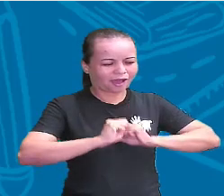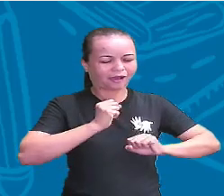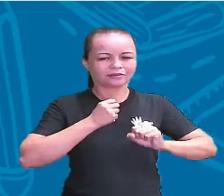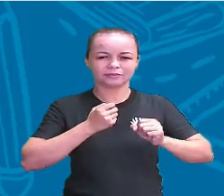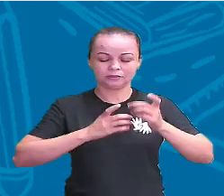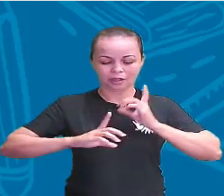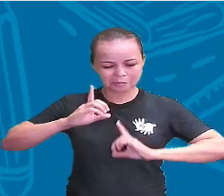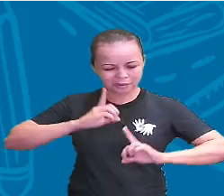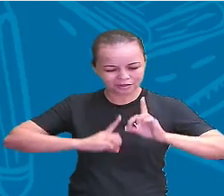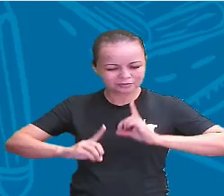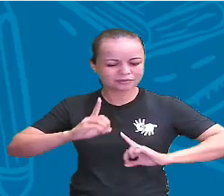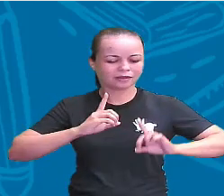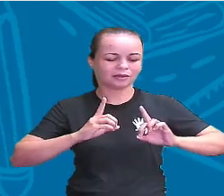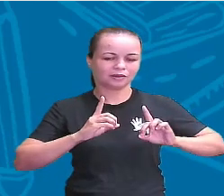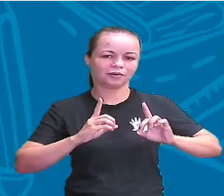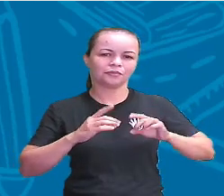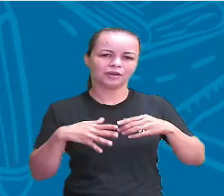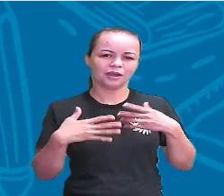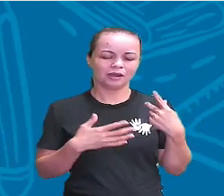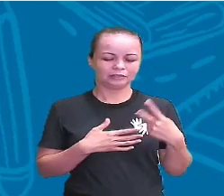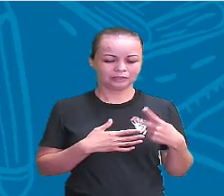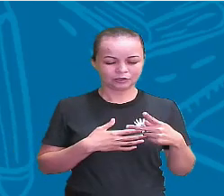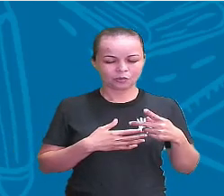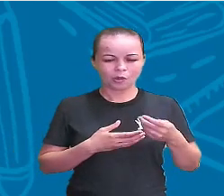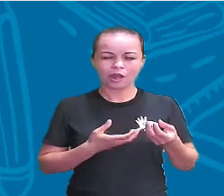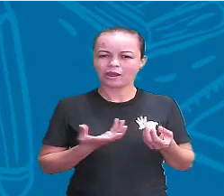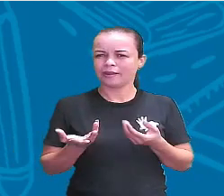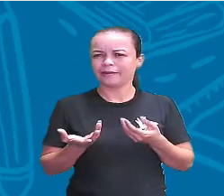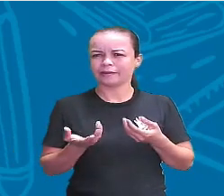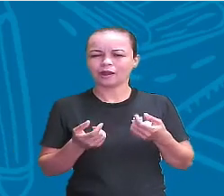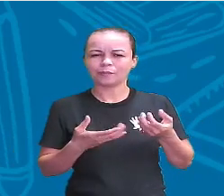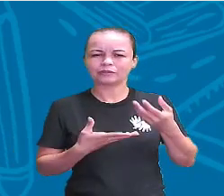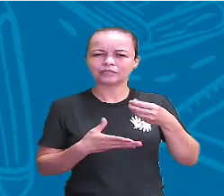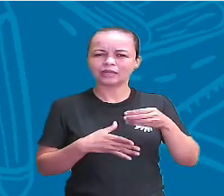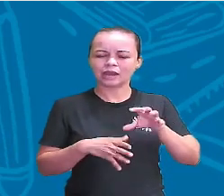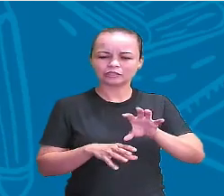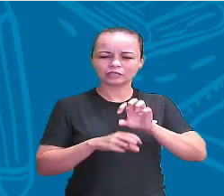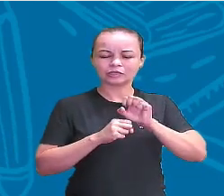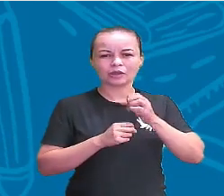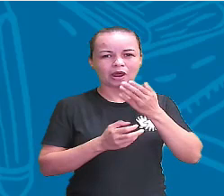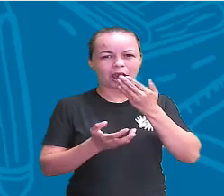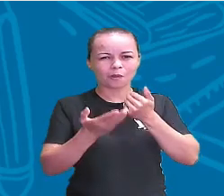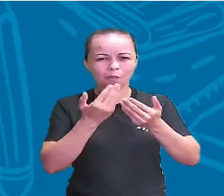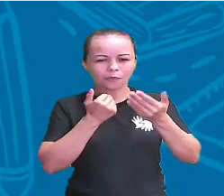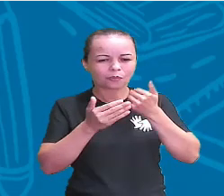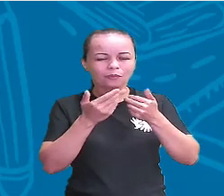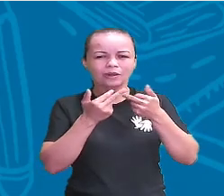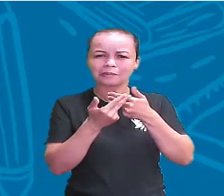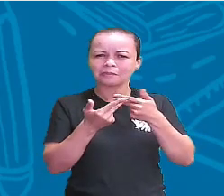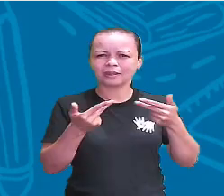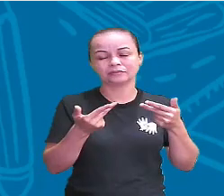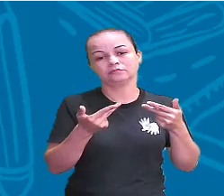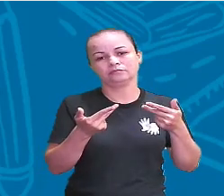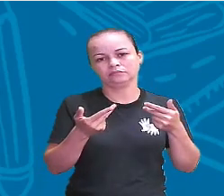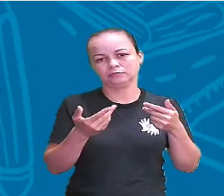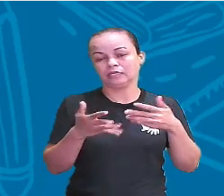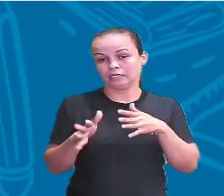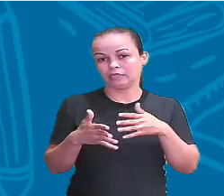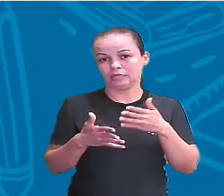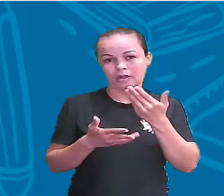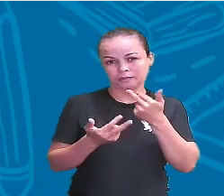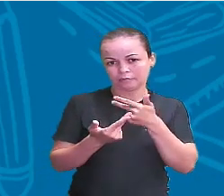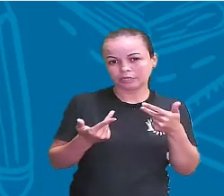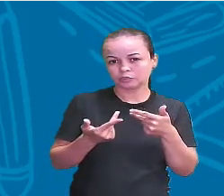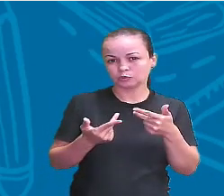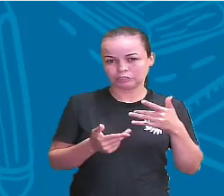depressão, geralmente acabam ingerindo uma quantidade, né, maior de alimento e alimentos muitas vezes que não são